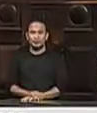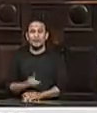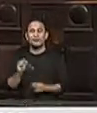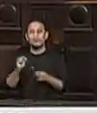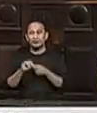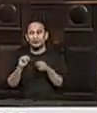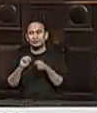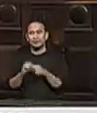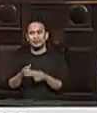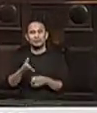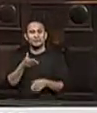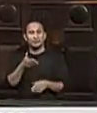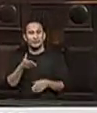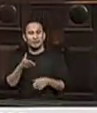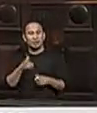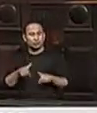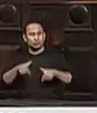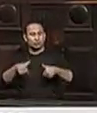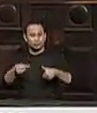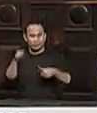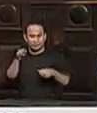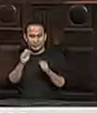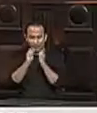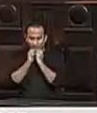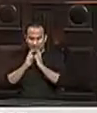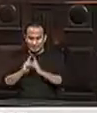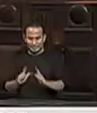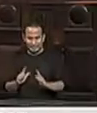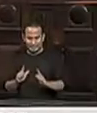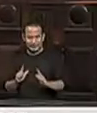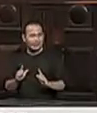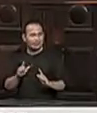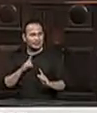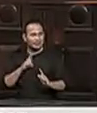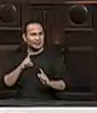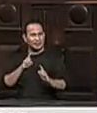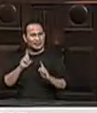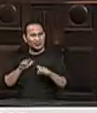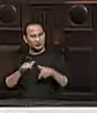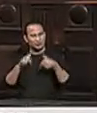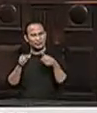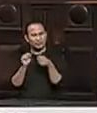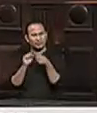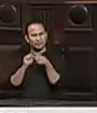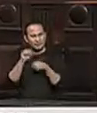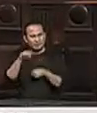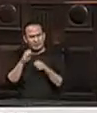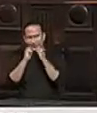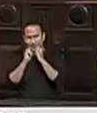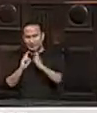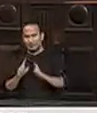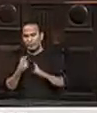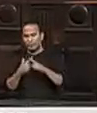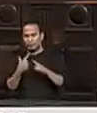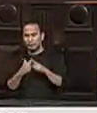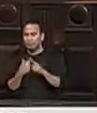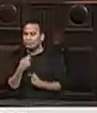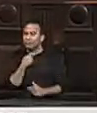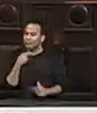levantar a voz aqui nessa casa. Há que se levantar as vozes aqui nessa casa. Porque isso não pode